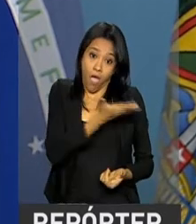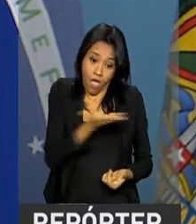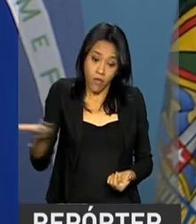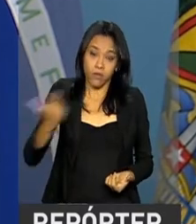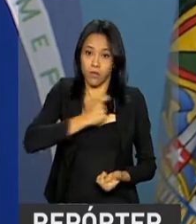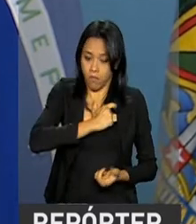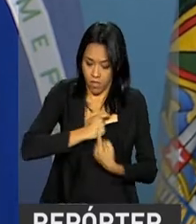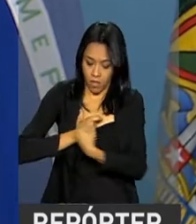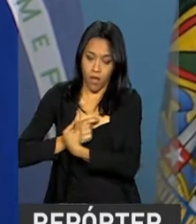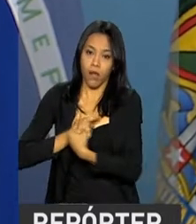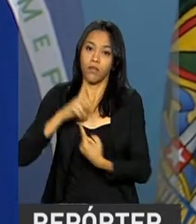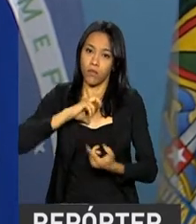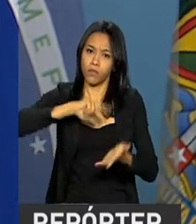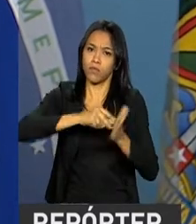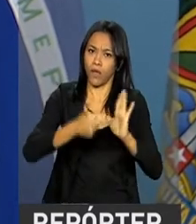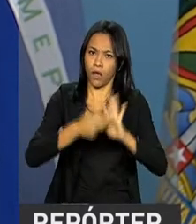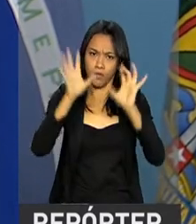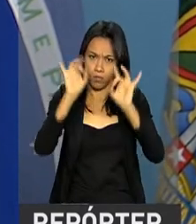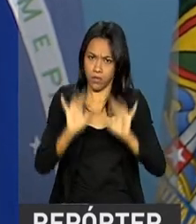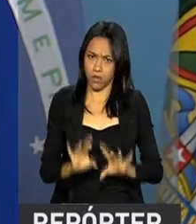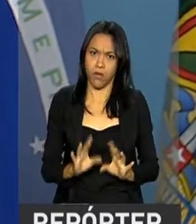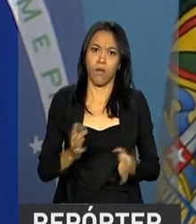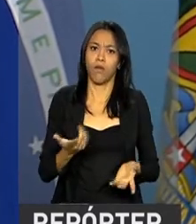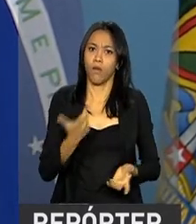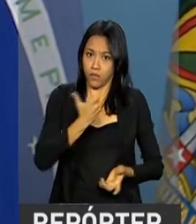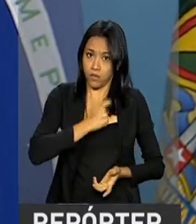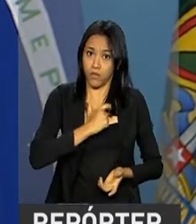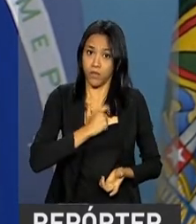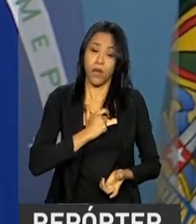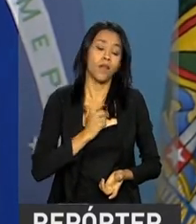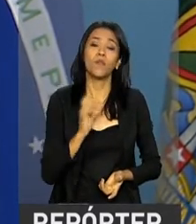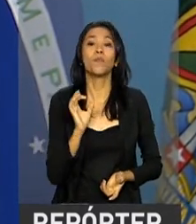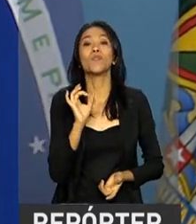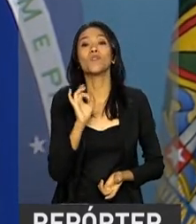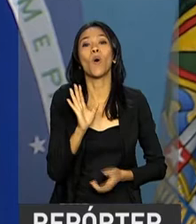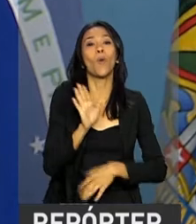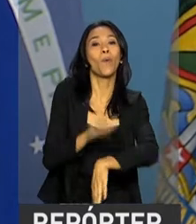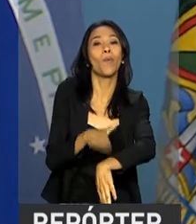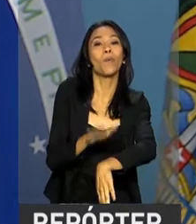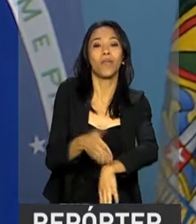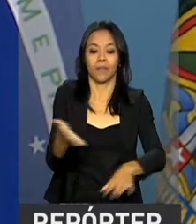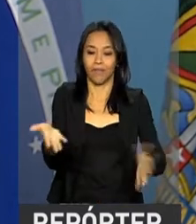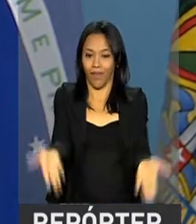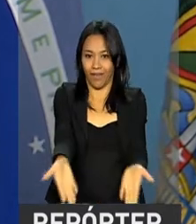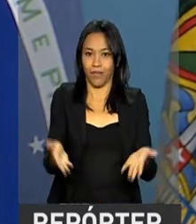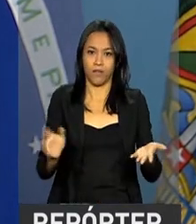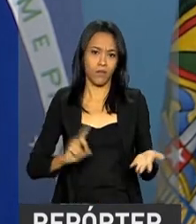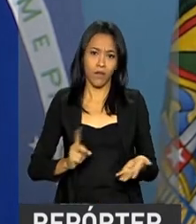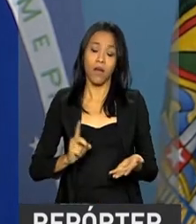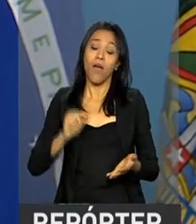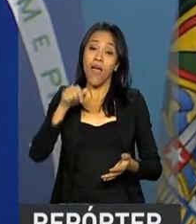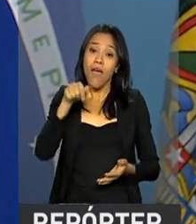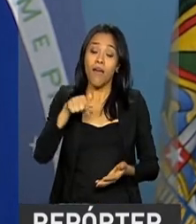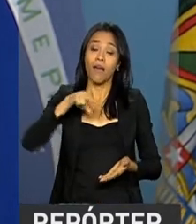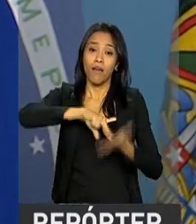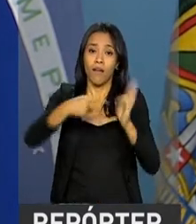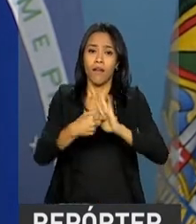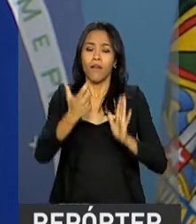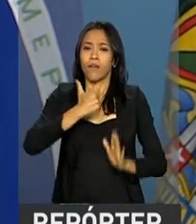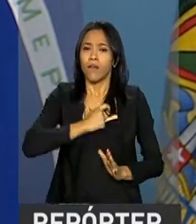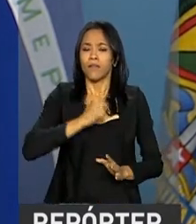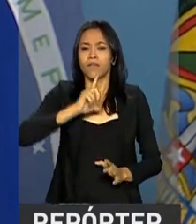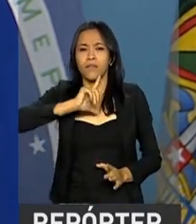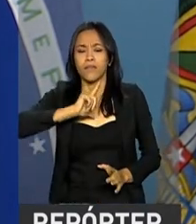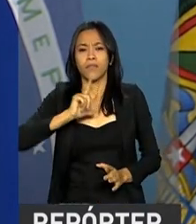significado especial elas não se circunscrevem apenas ao momento da solenidade mas elas têm uma uma